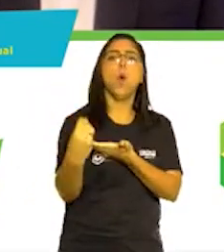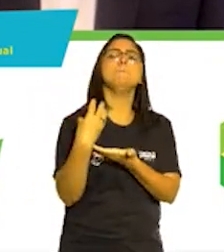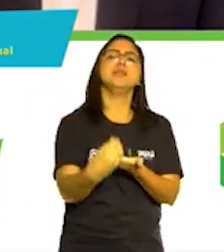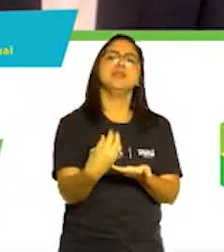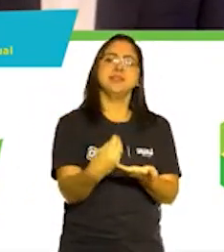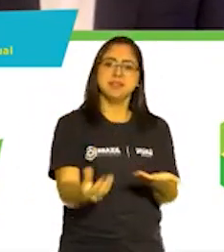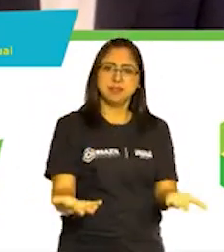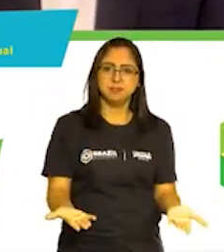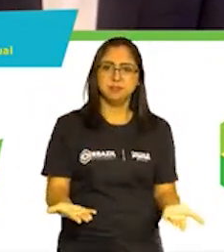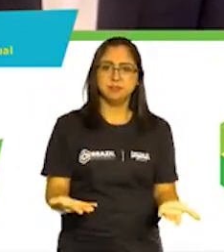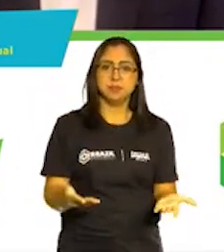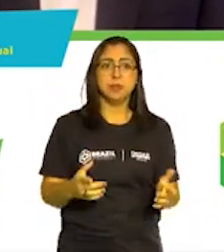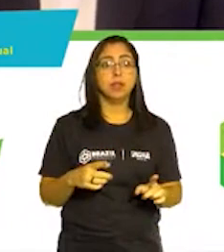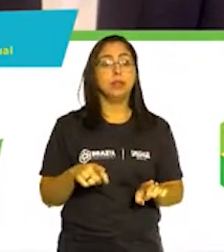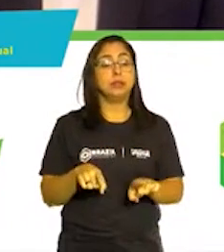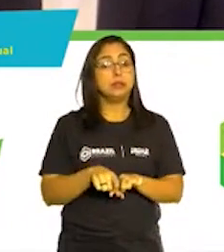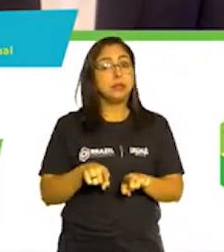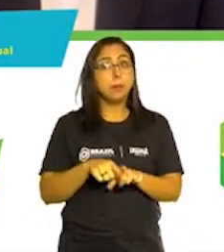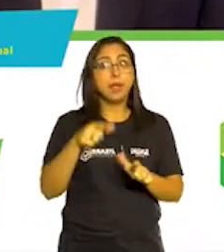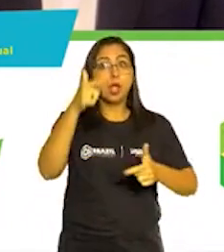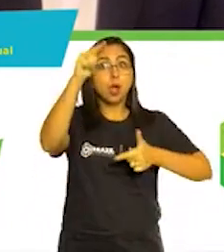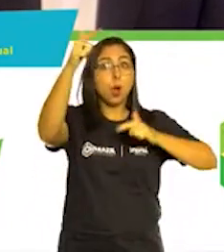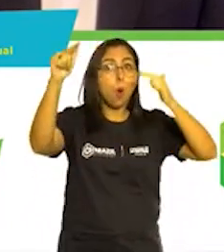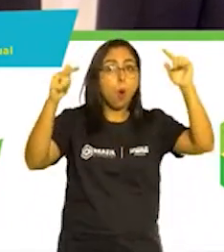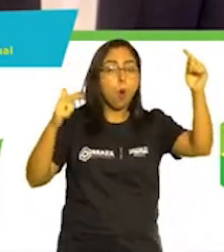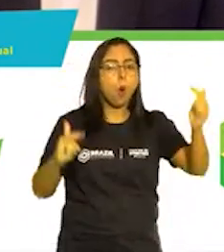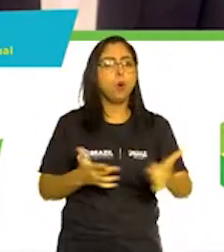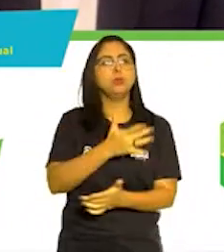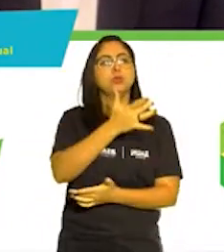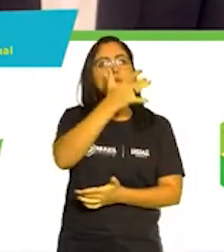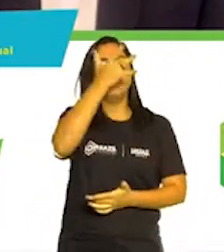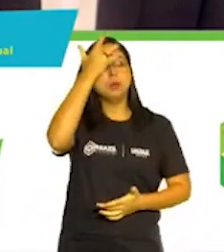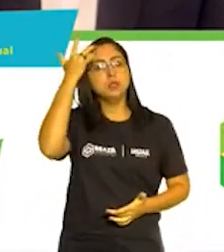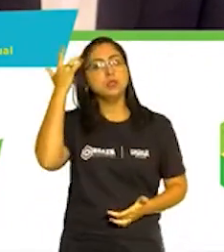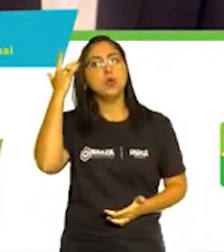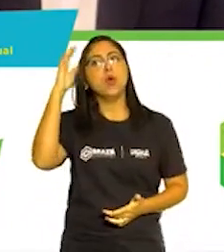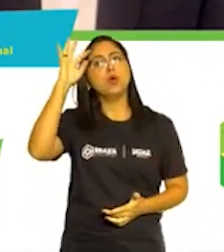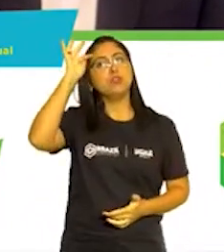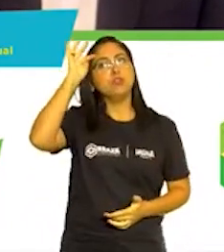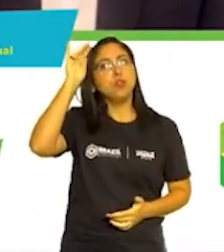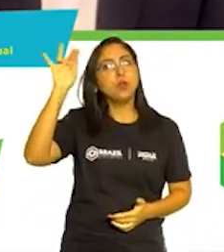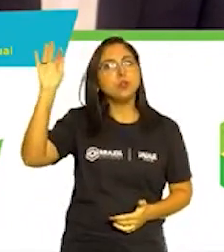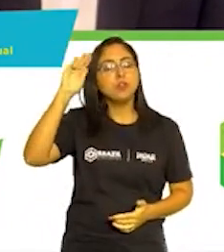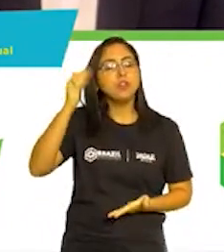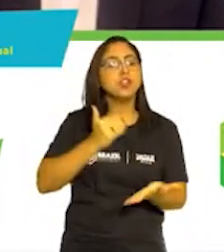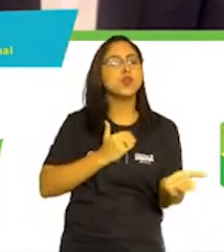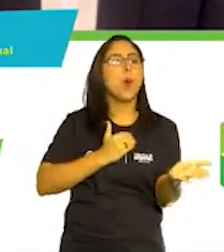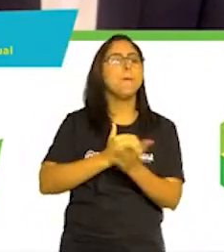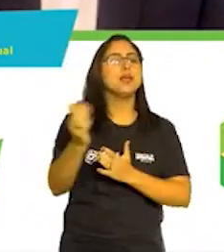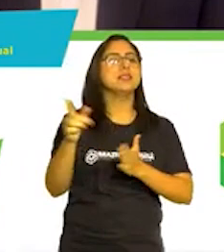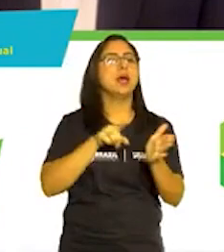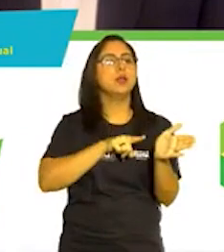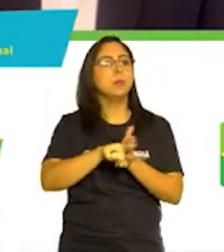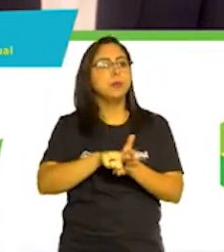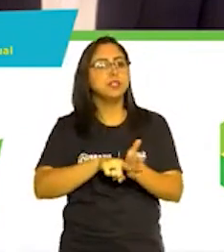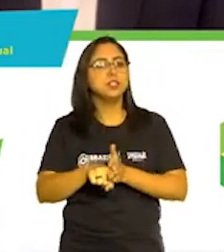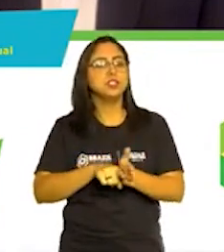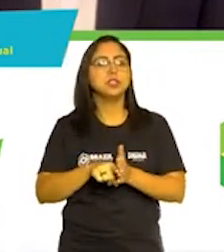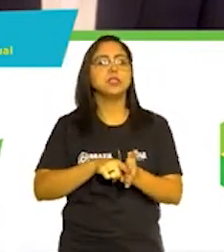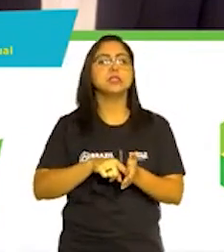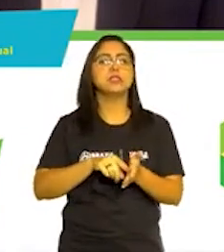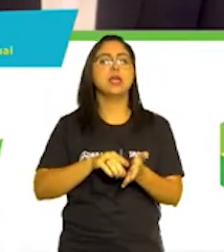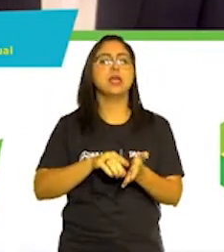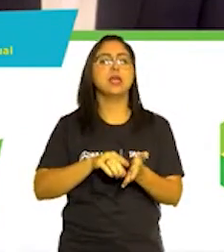André Portela, outro especialista na área social, começaram a discutir a discussão do auxílio, renda básica, etc. De lá a gente começou a pensar,